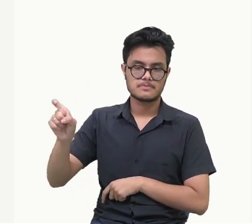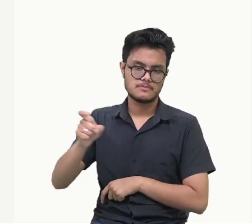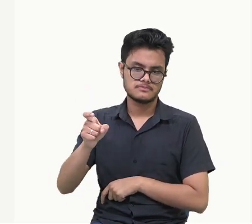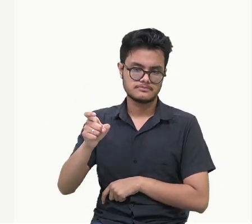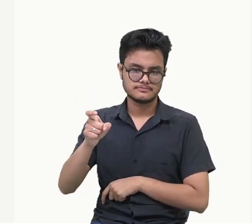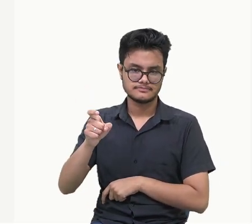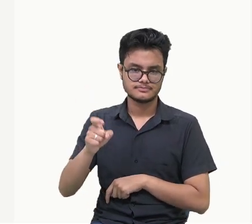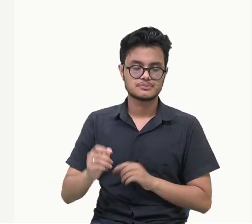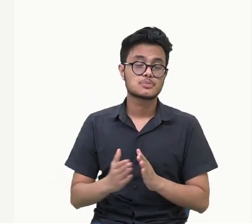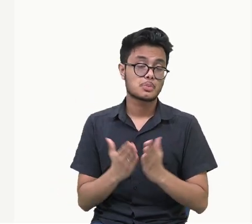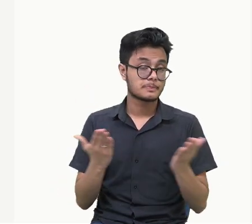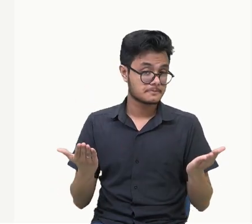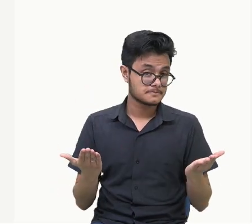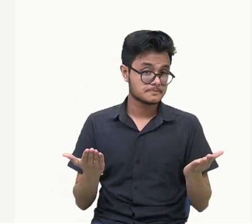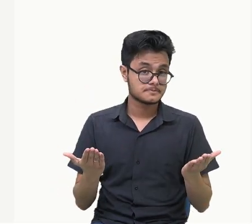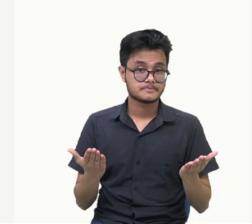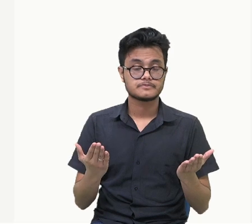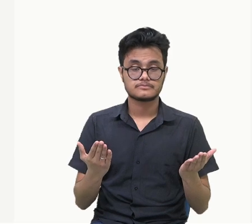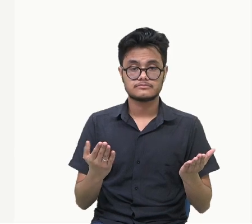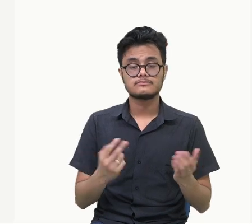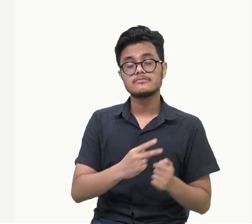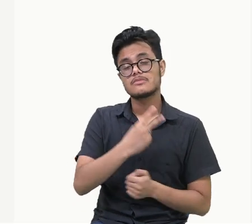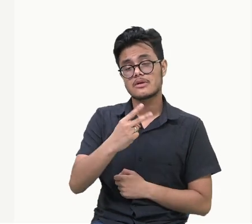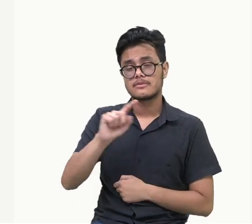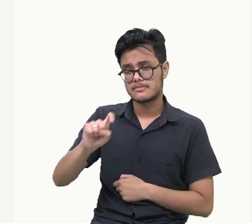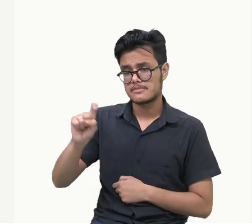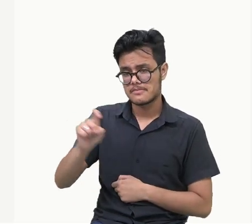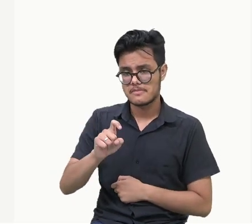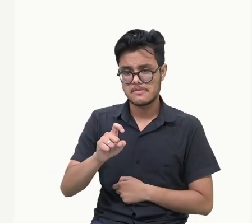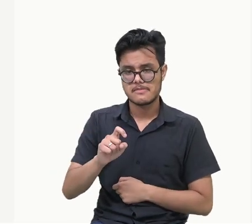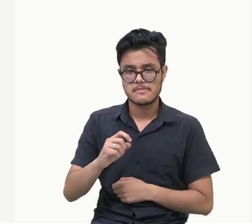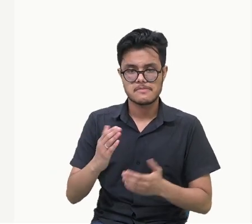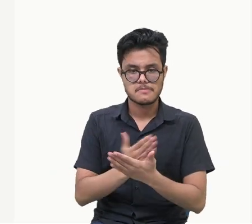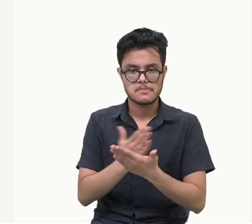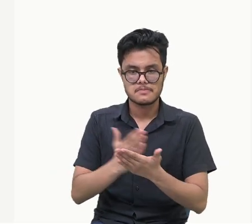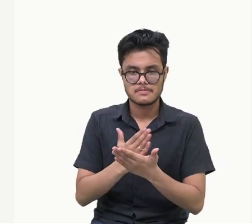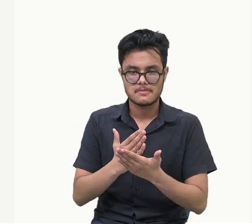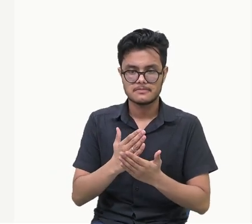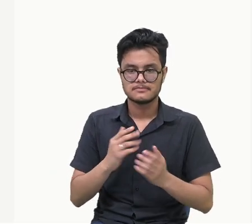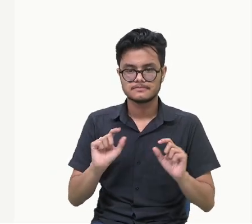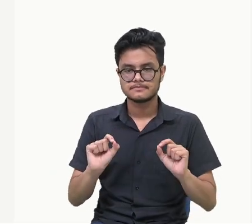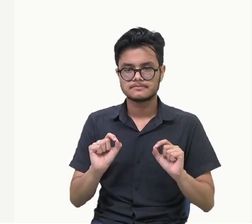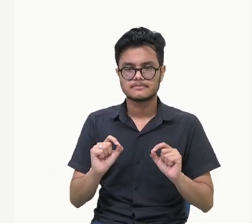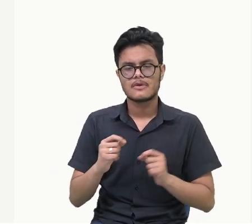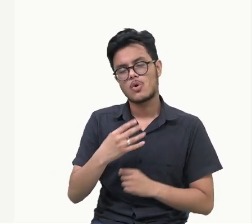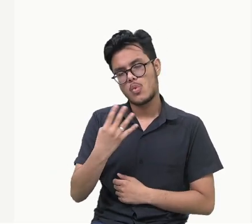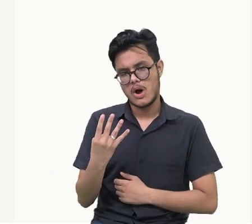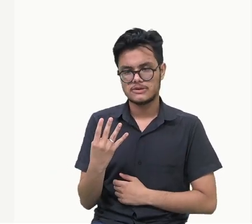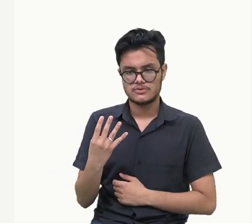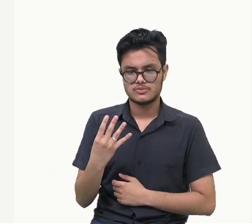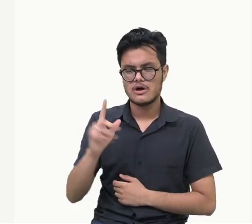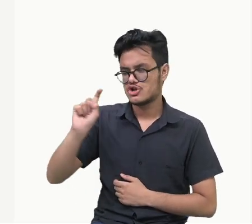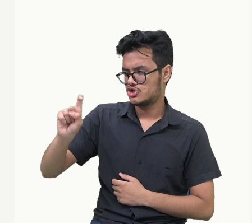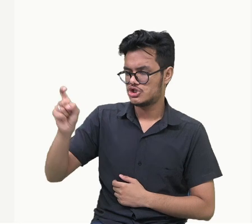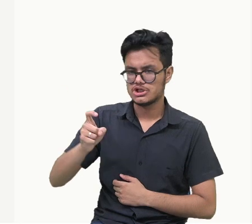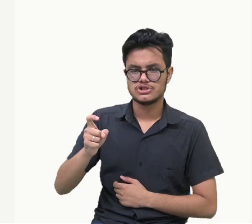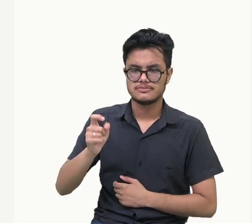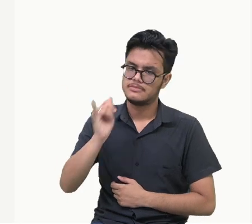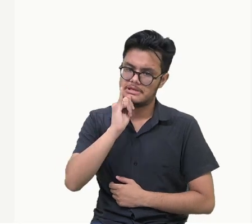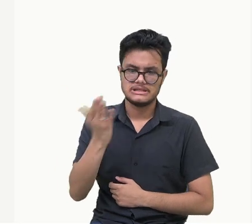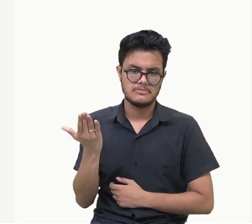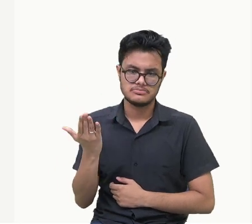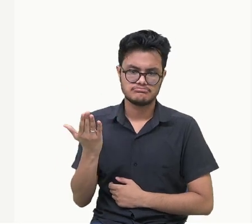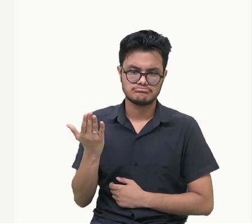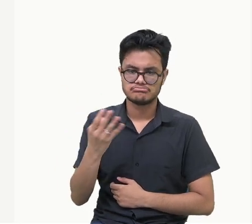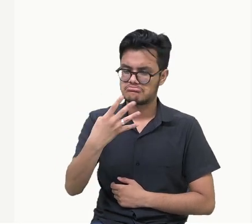para o gráfico aqui de uma função exponencial seria algo do tipo 4 elevado a x, por exemplo,